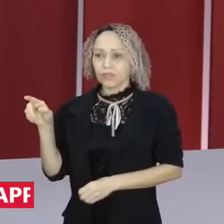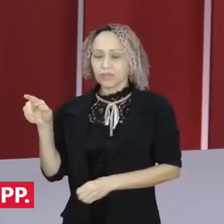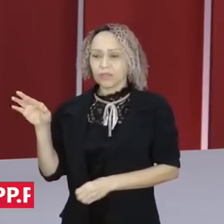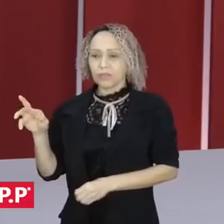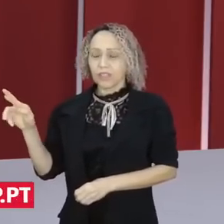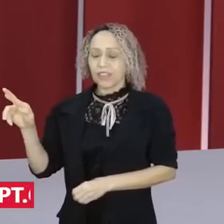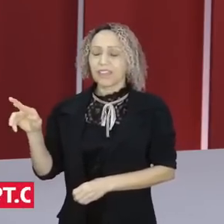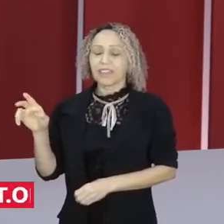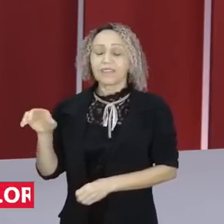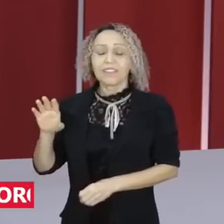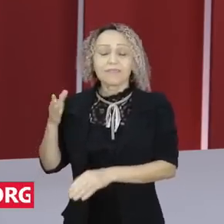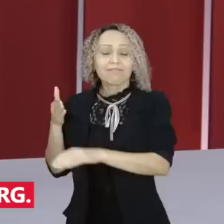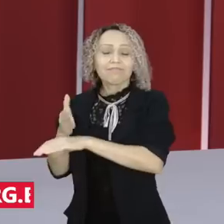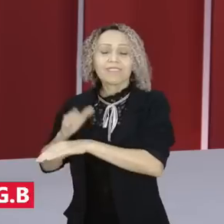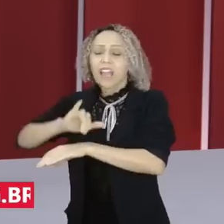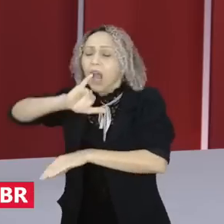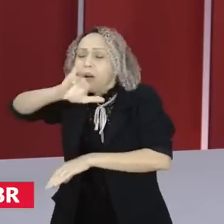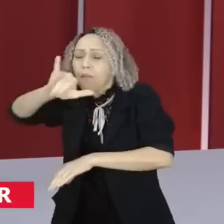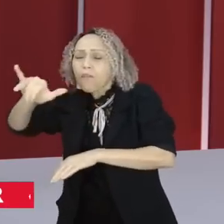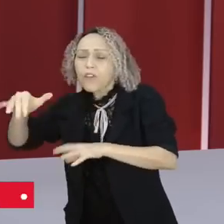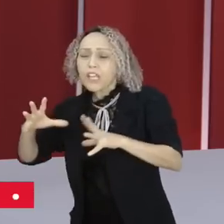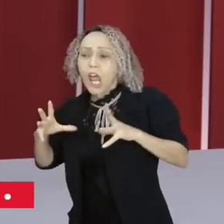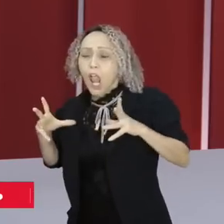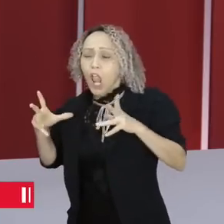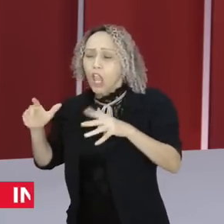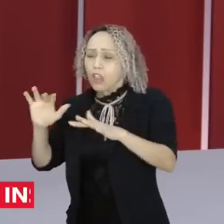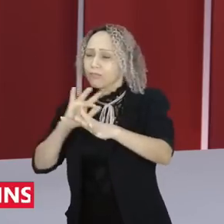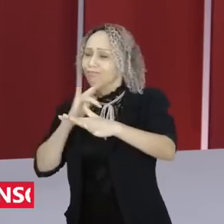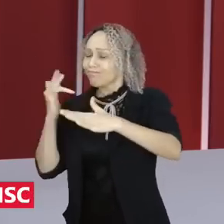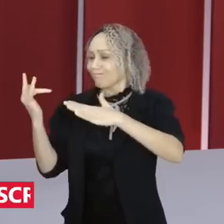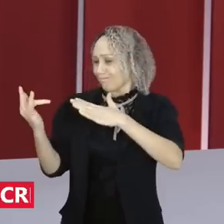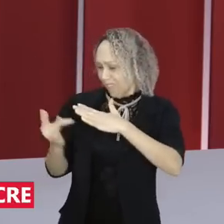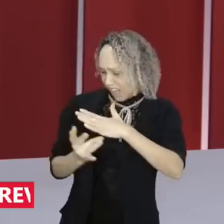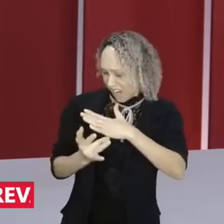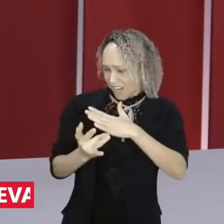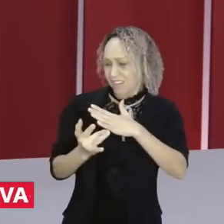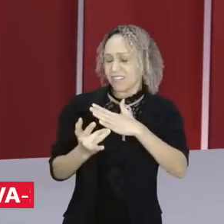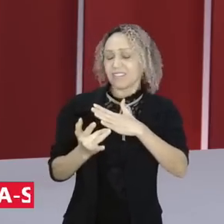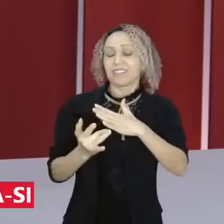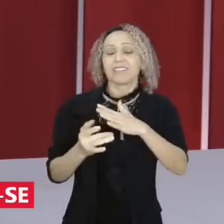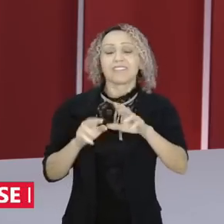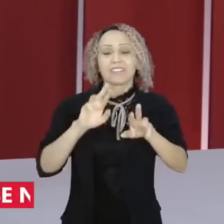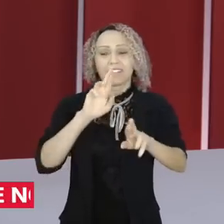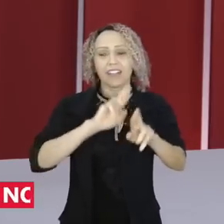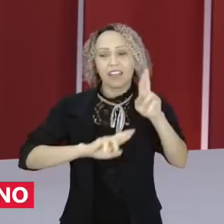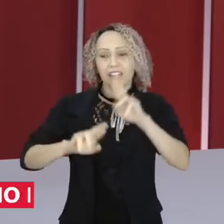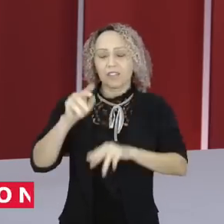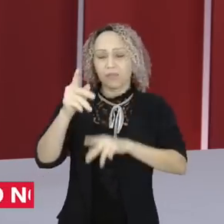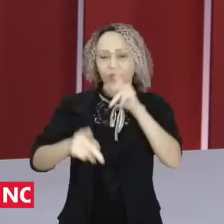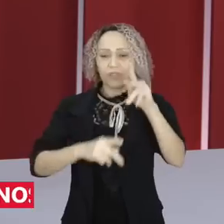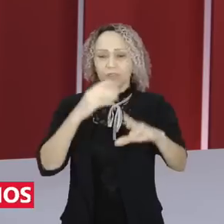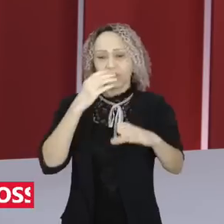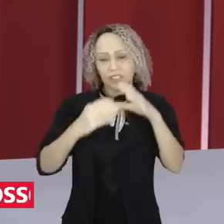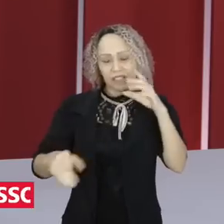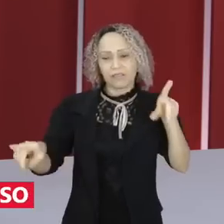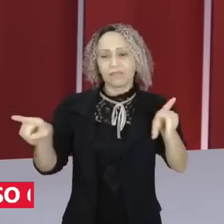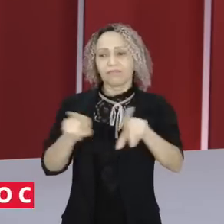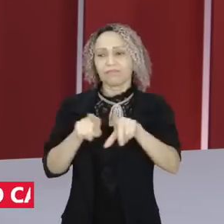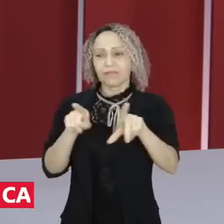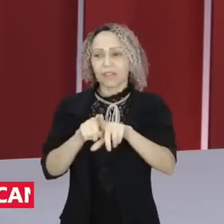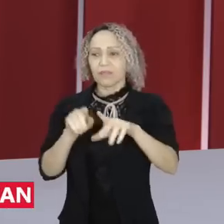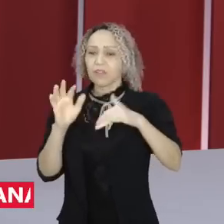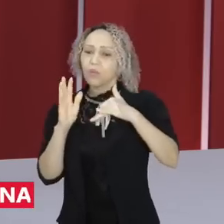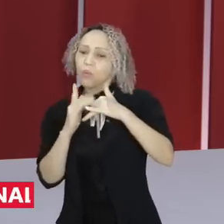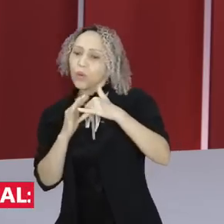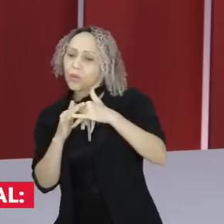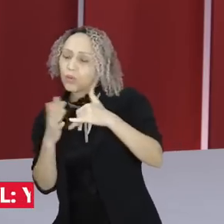os canais da Rede Povo de Comunicação, além da TV PT aqui no YouTube, que a gente está com uma nova meta de assinantes,